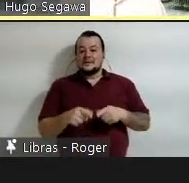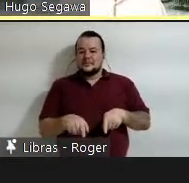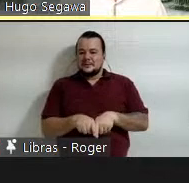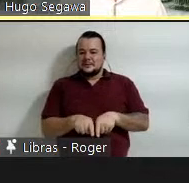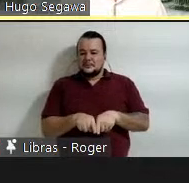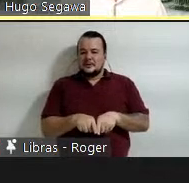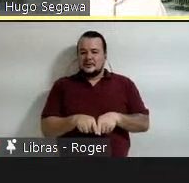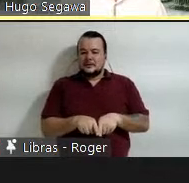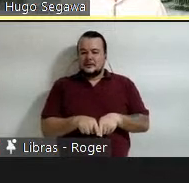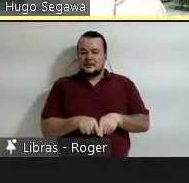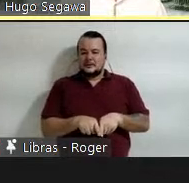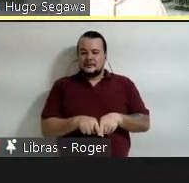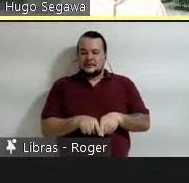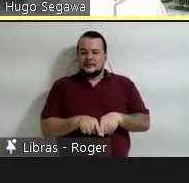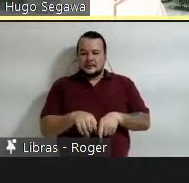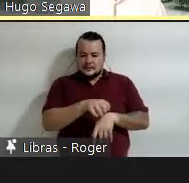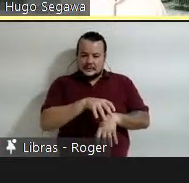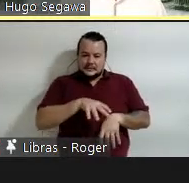esplanada do